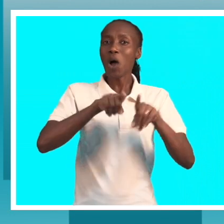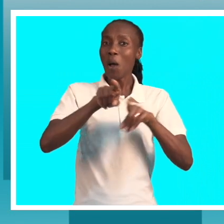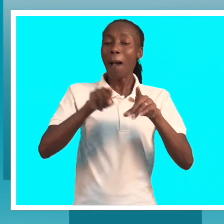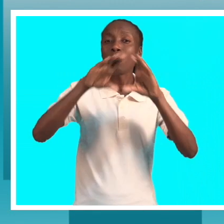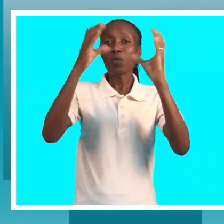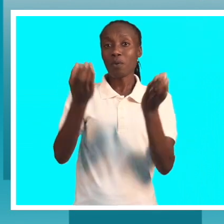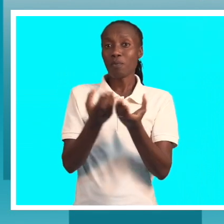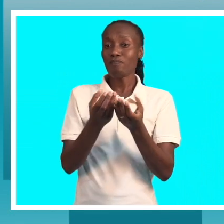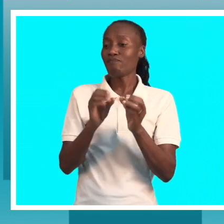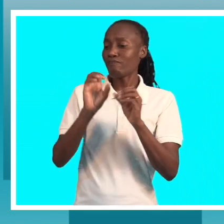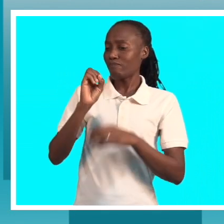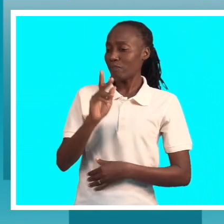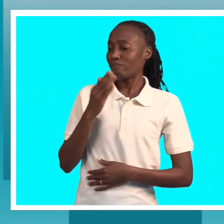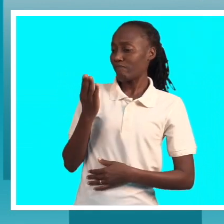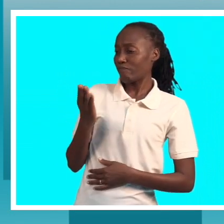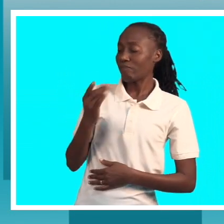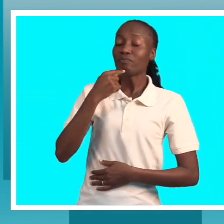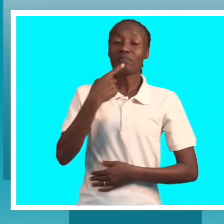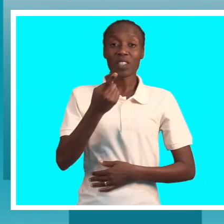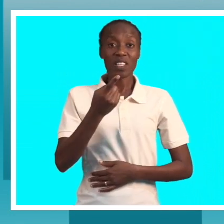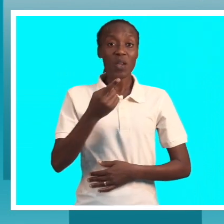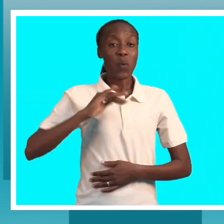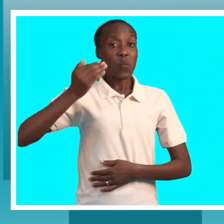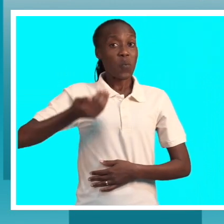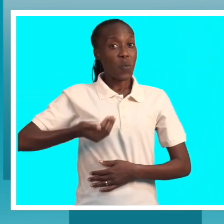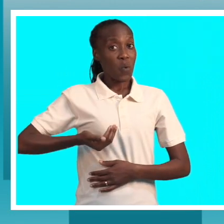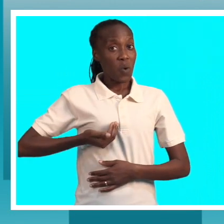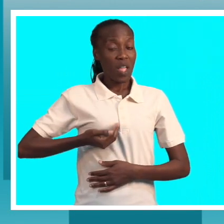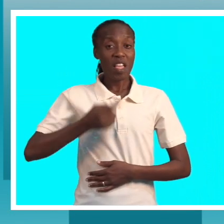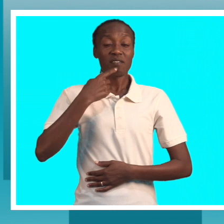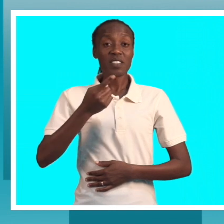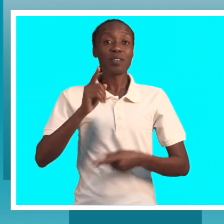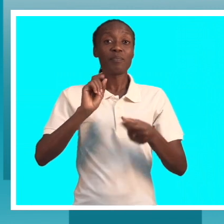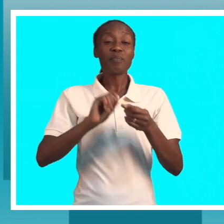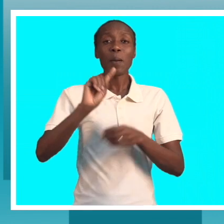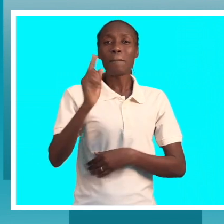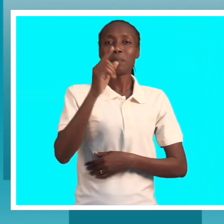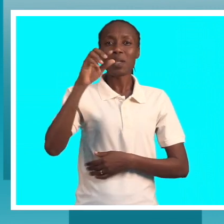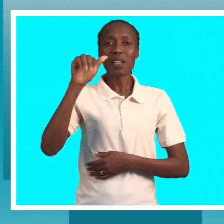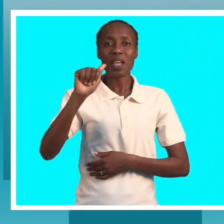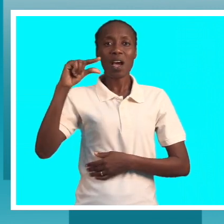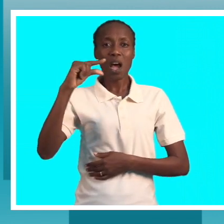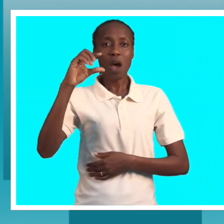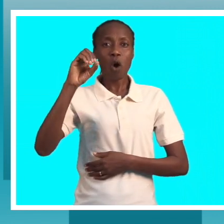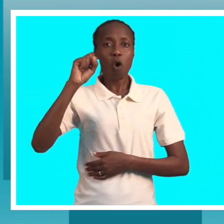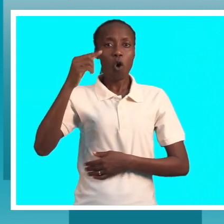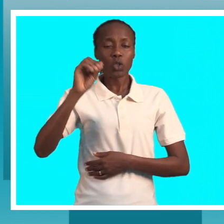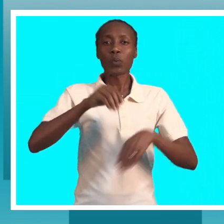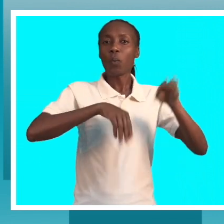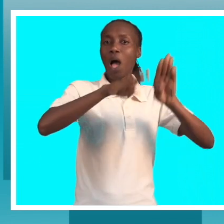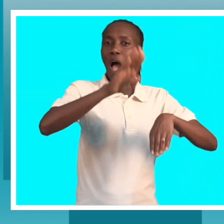Também dizer ao amigo telespectador que já jogou no primeiro de agosto de Angola,